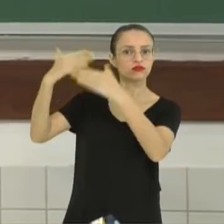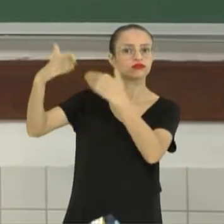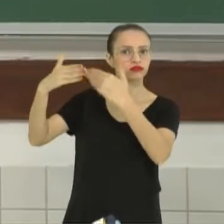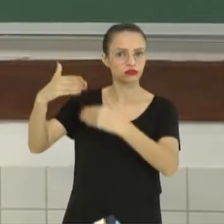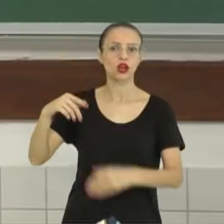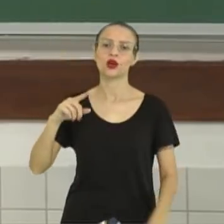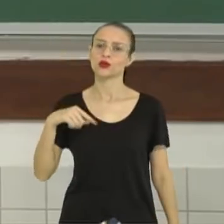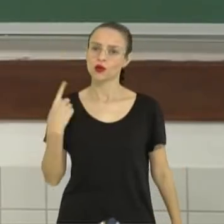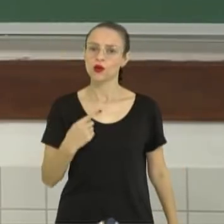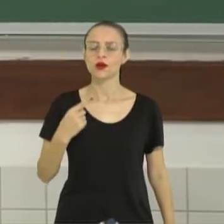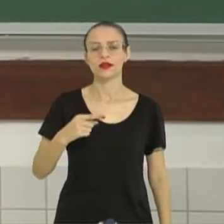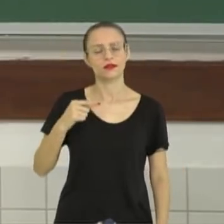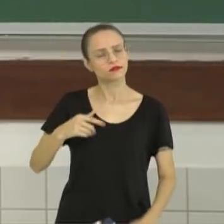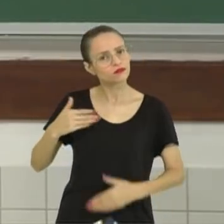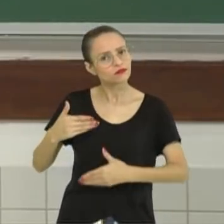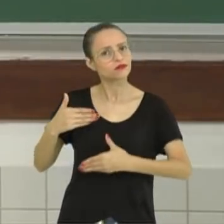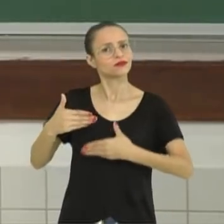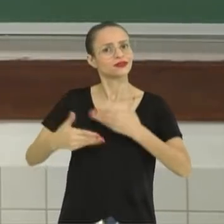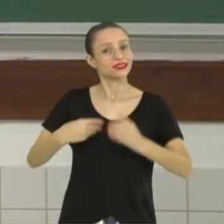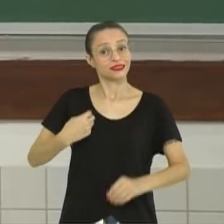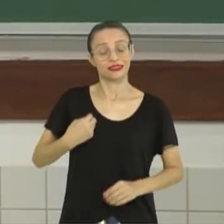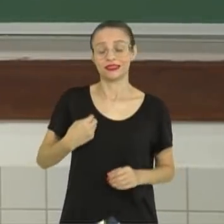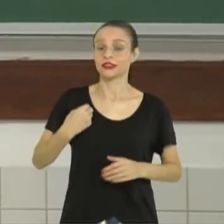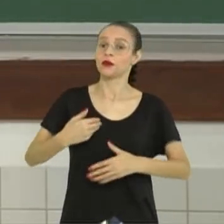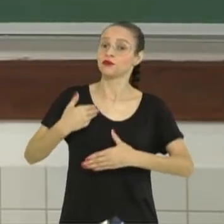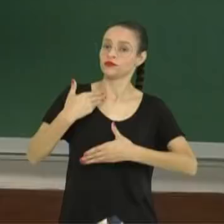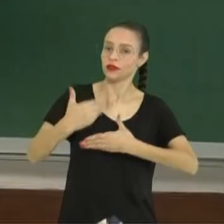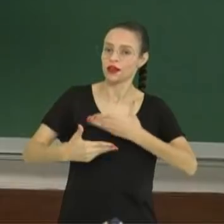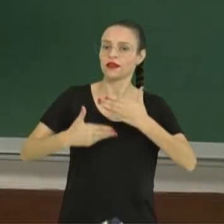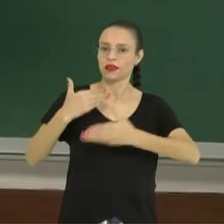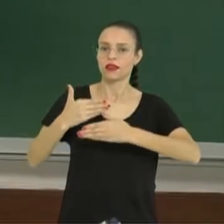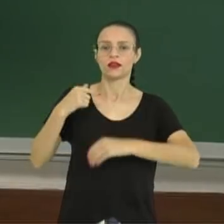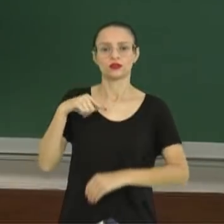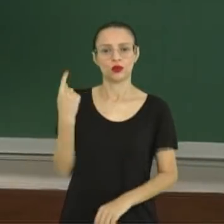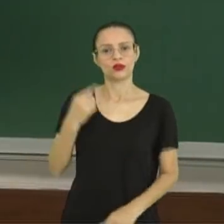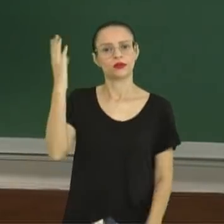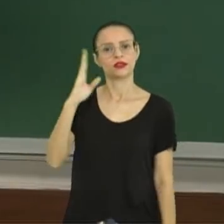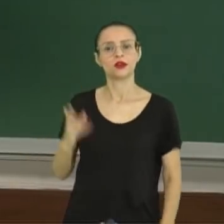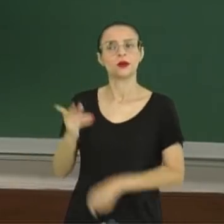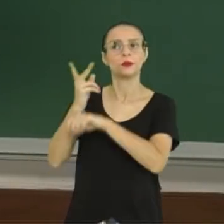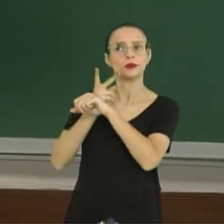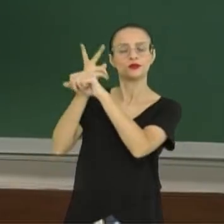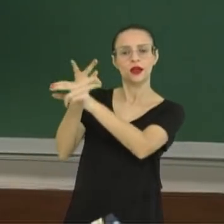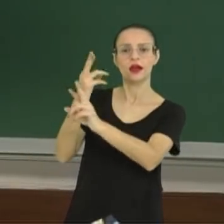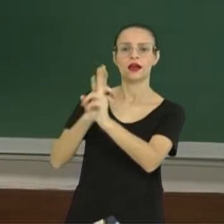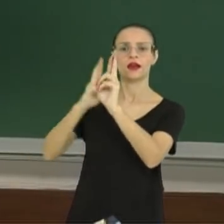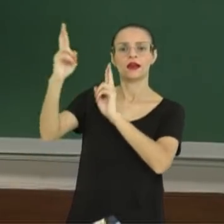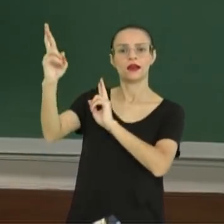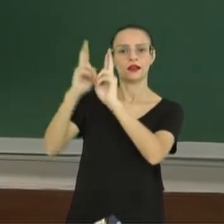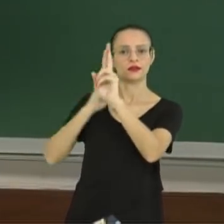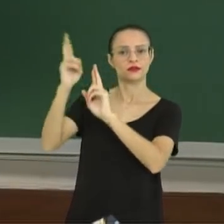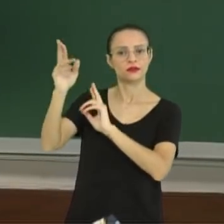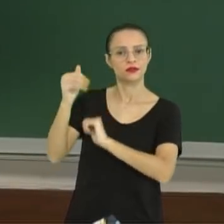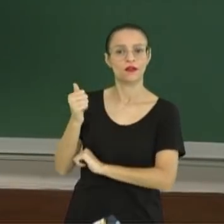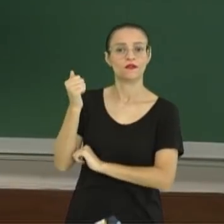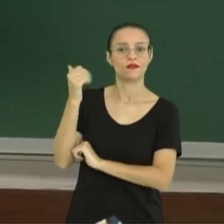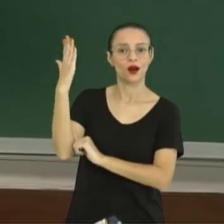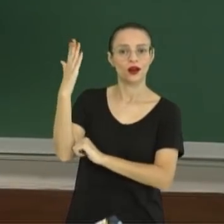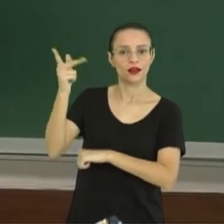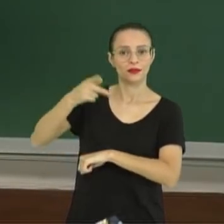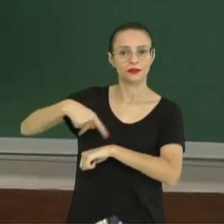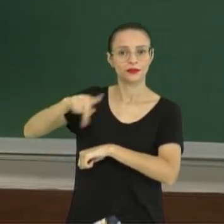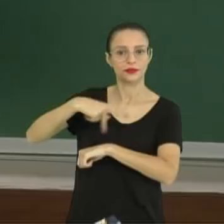país periférico, em desenvolvimento, né? Fomos buscar lá esse comércio, essas relações econômicas com